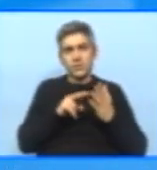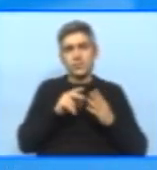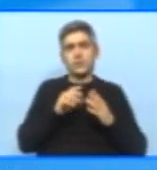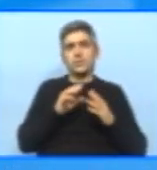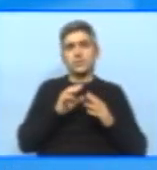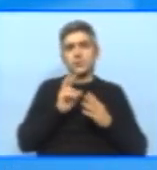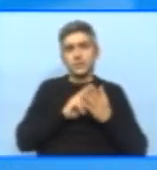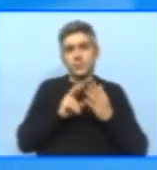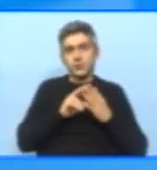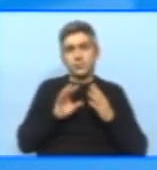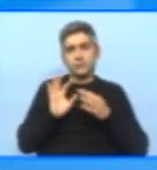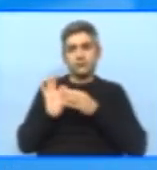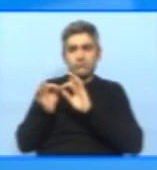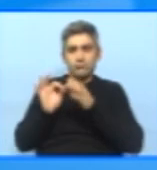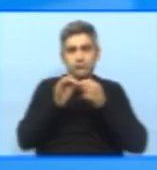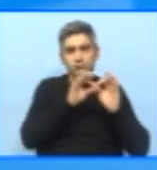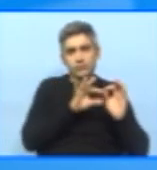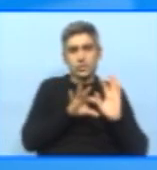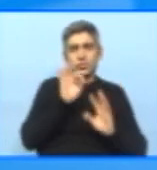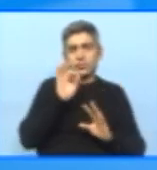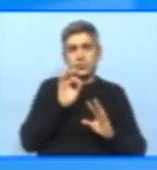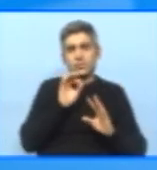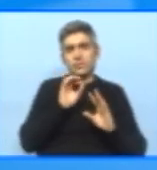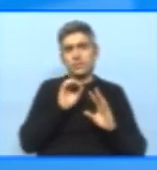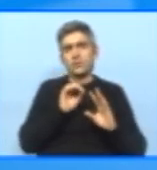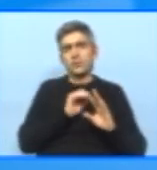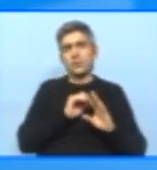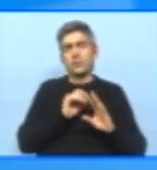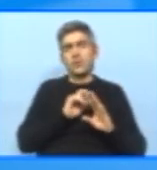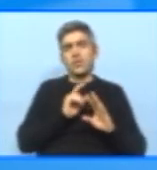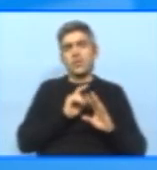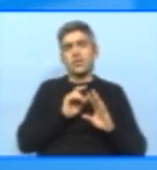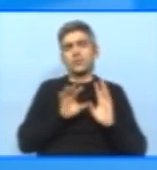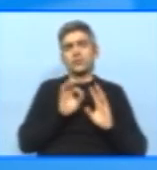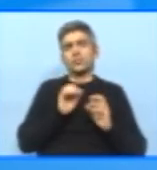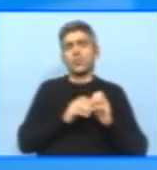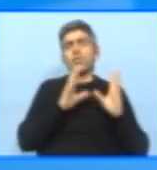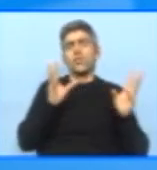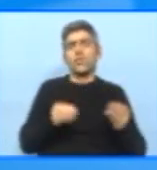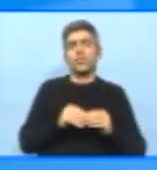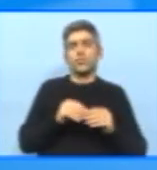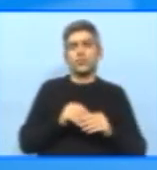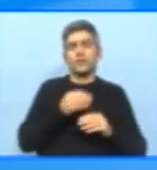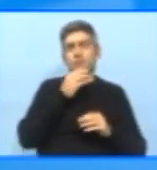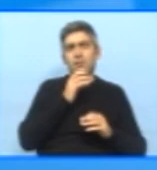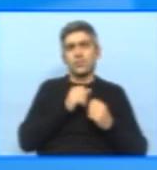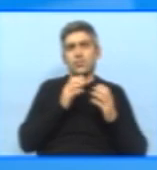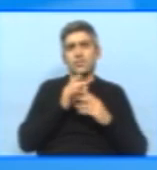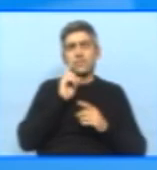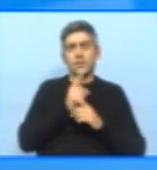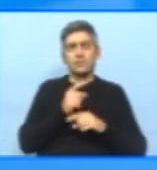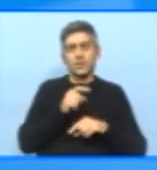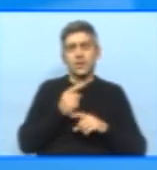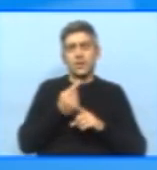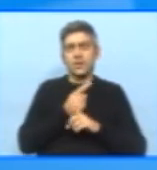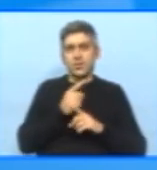harmonia litúrgica, né, da escolha das leituras, não é escolher todas as leituras que falem todas da mesma coisa, mas